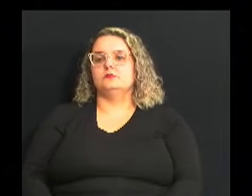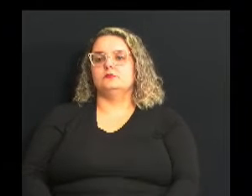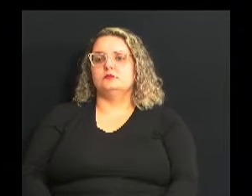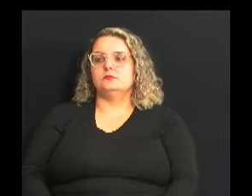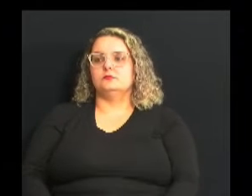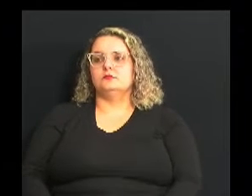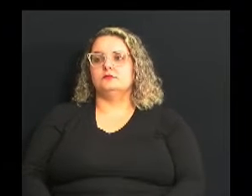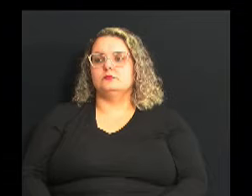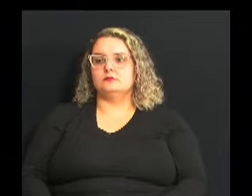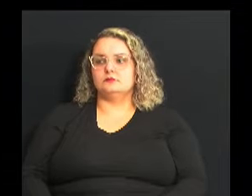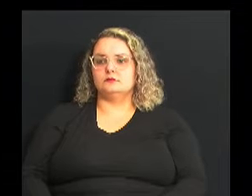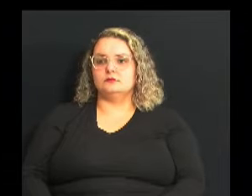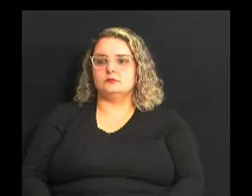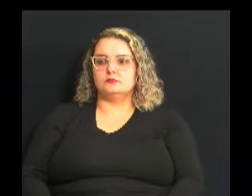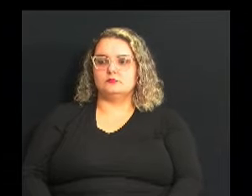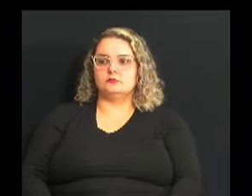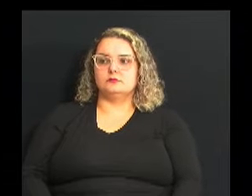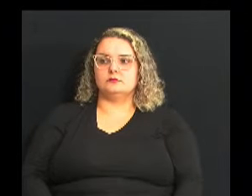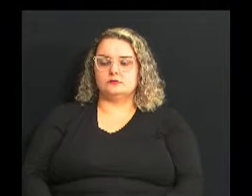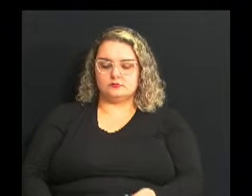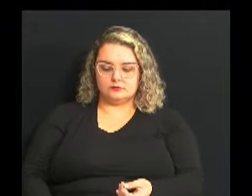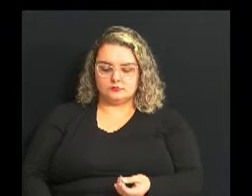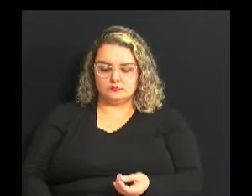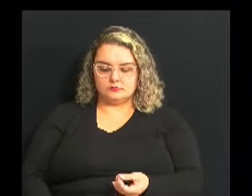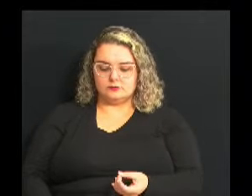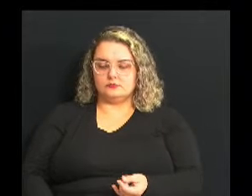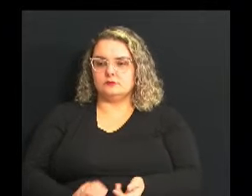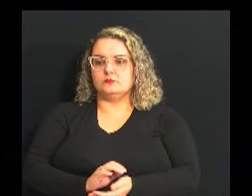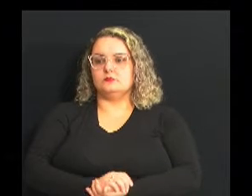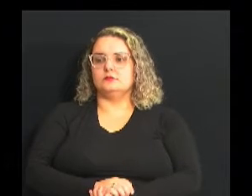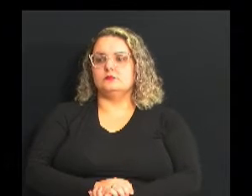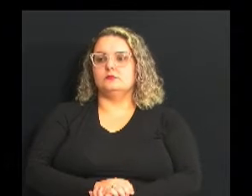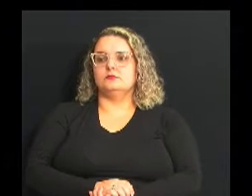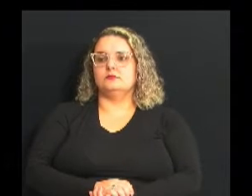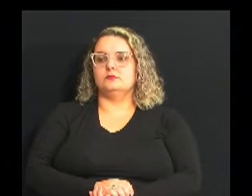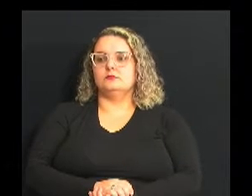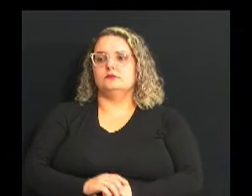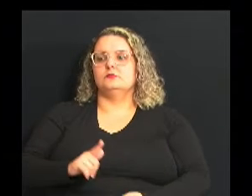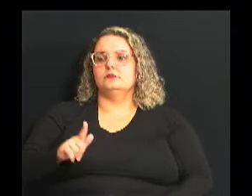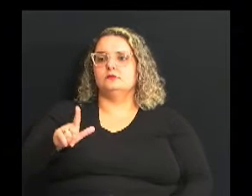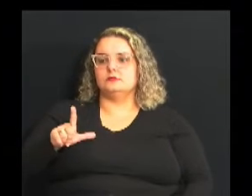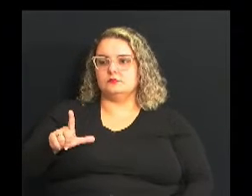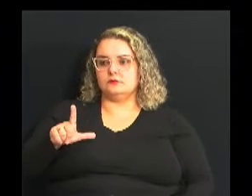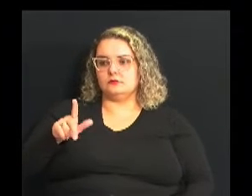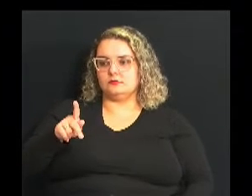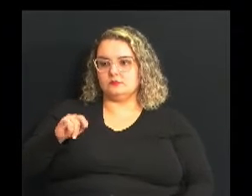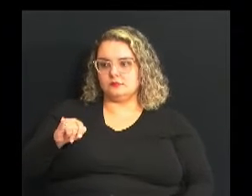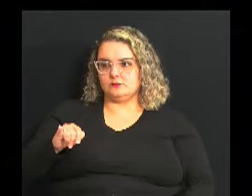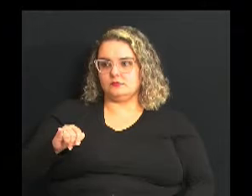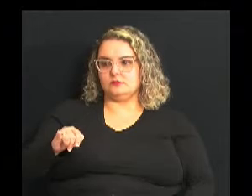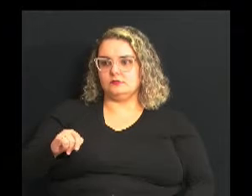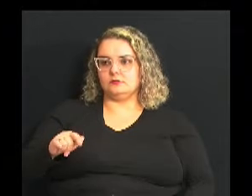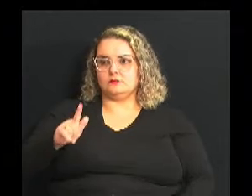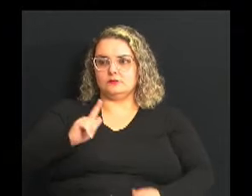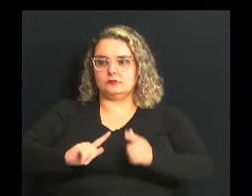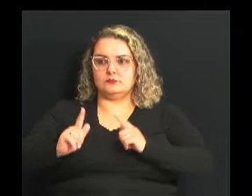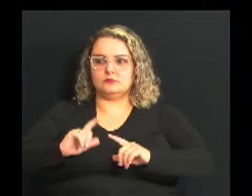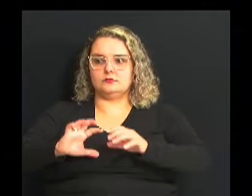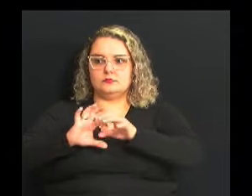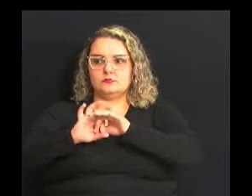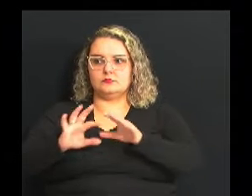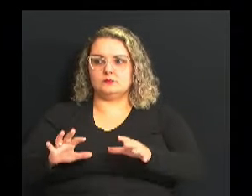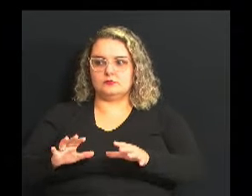Um outro software, né, que também é livre é o GLPI. GLPI significa a Gestão Livre de Parque